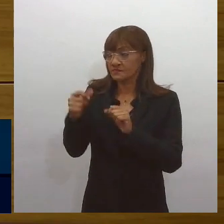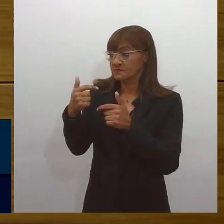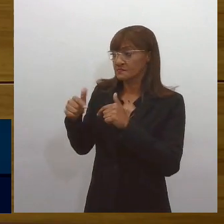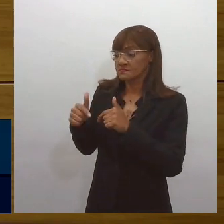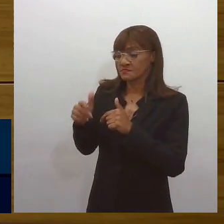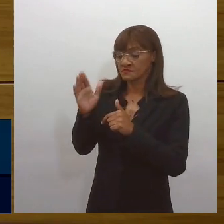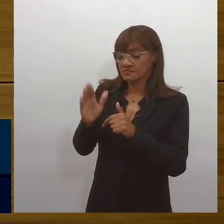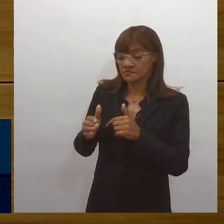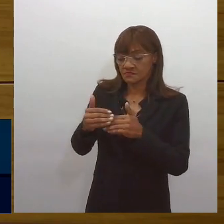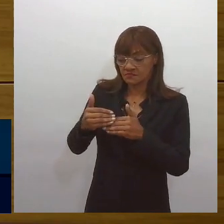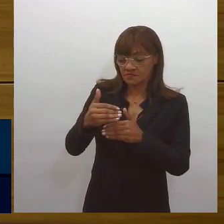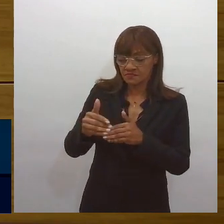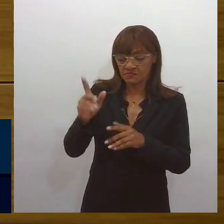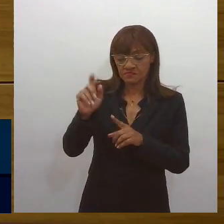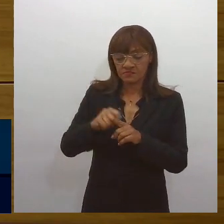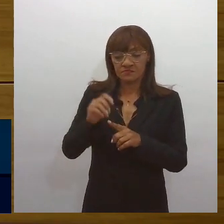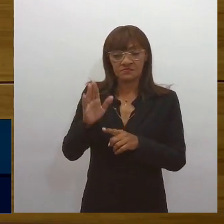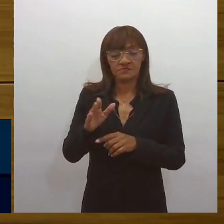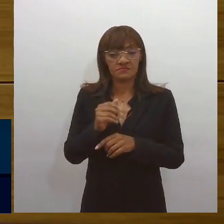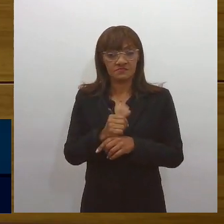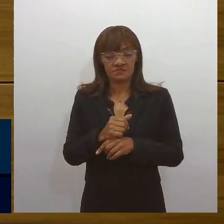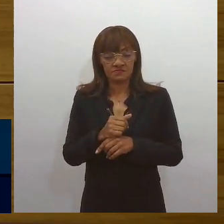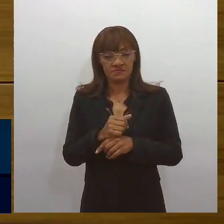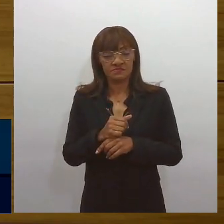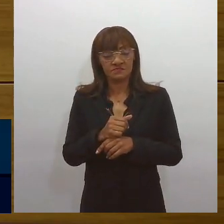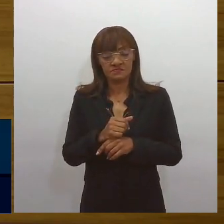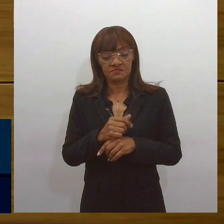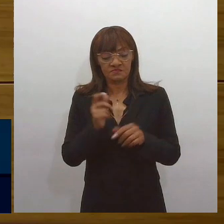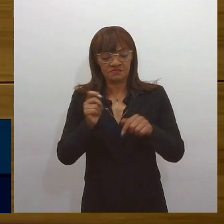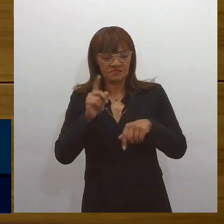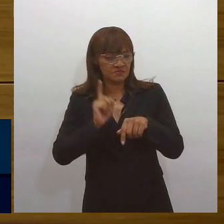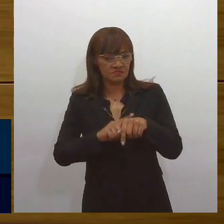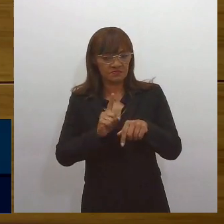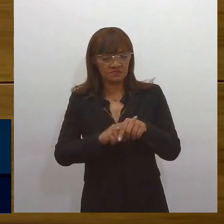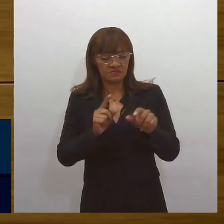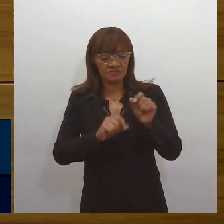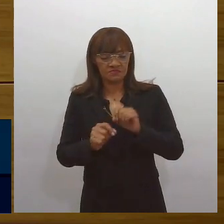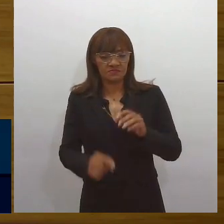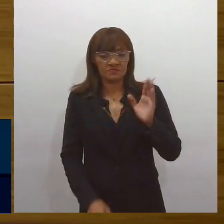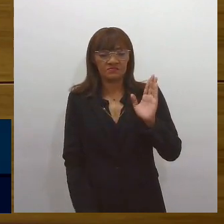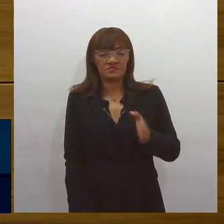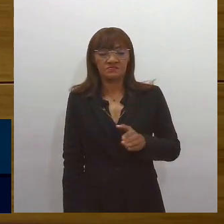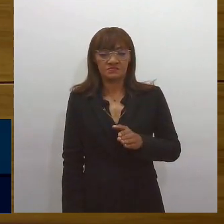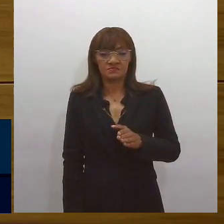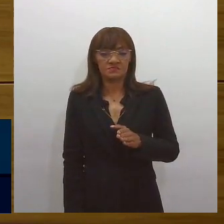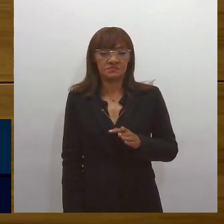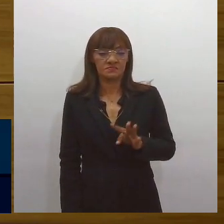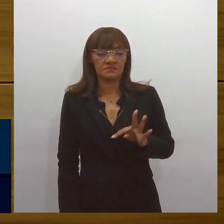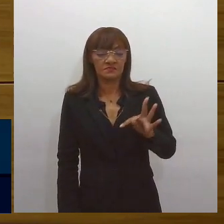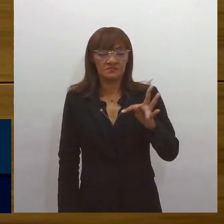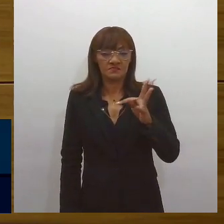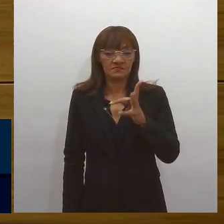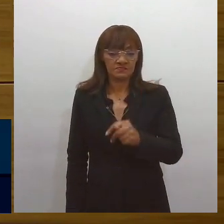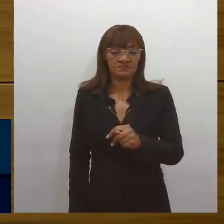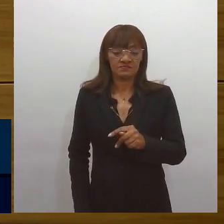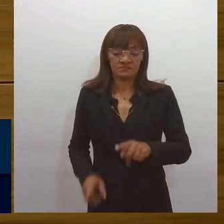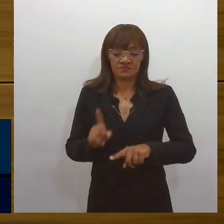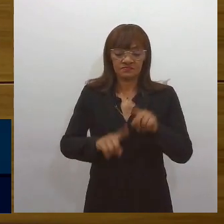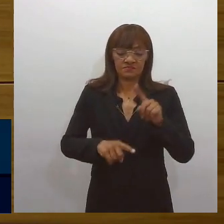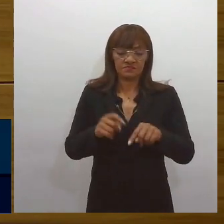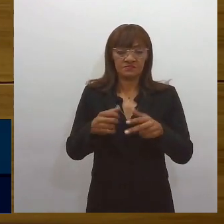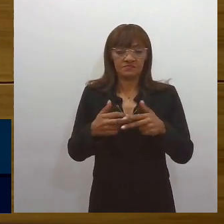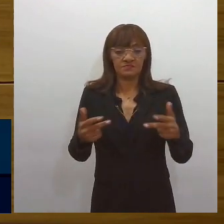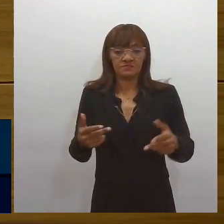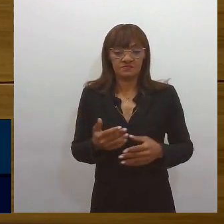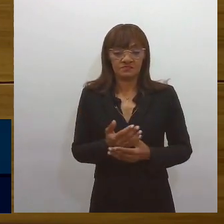menos no tempo seco já com todos esses equipamentos em condição de instalação ou instalados A ideia é a gente virar o ano